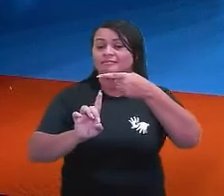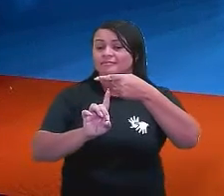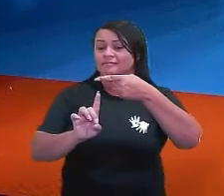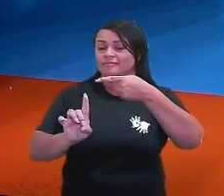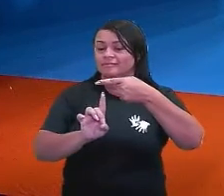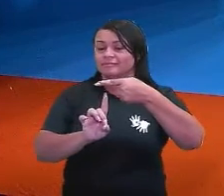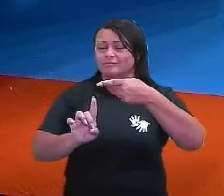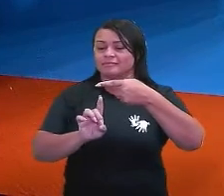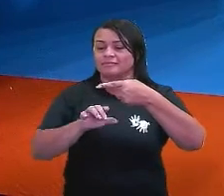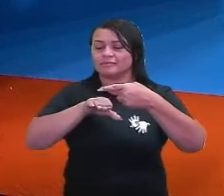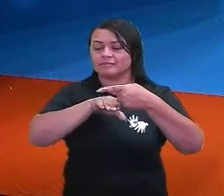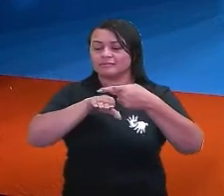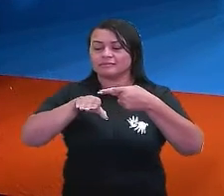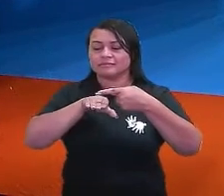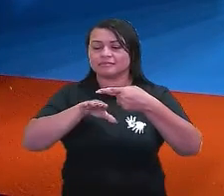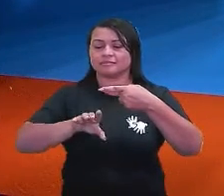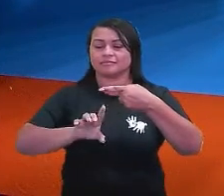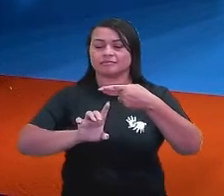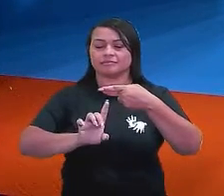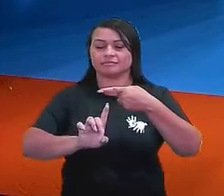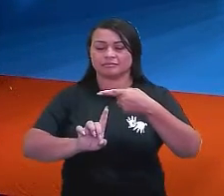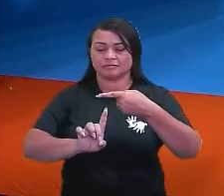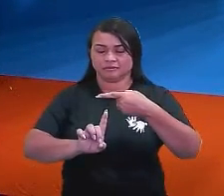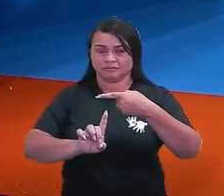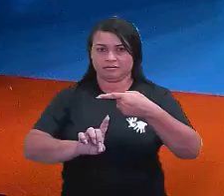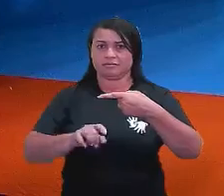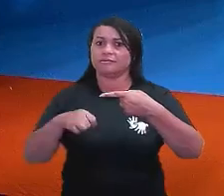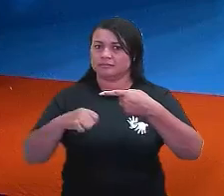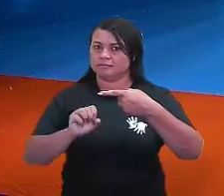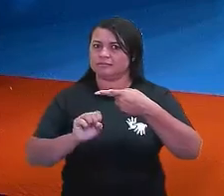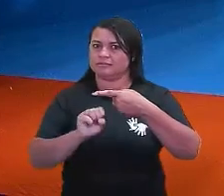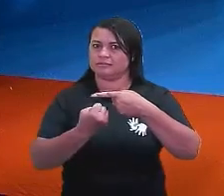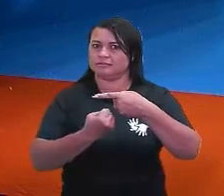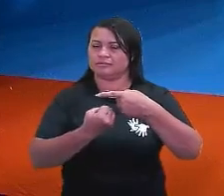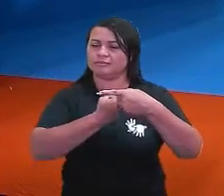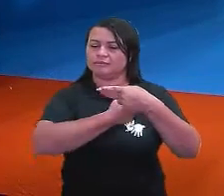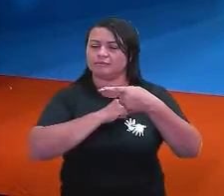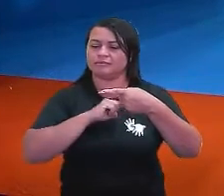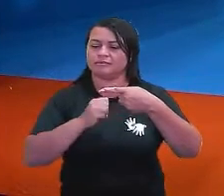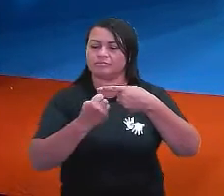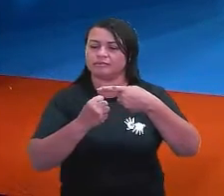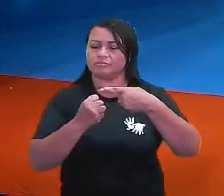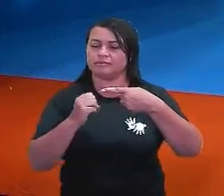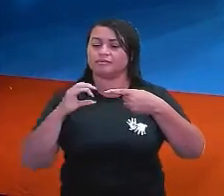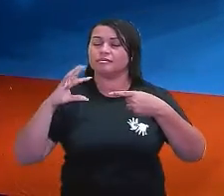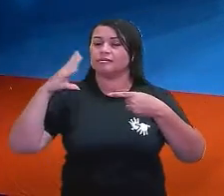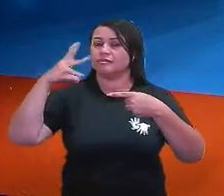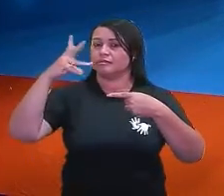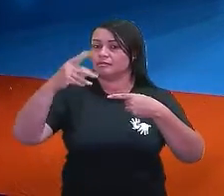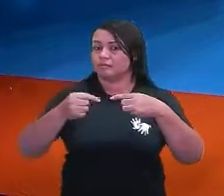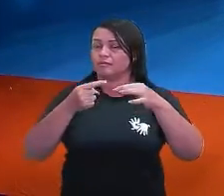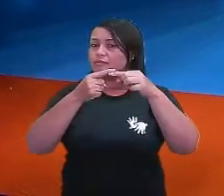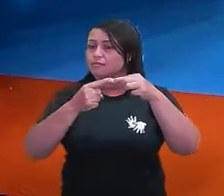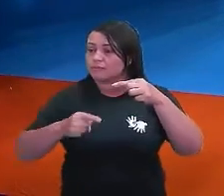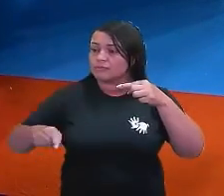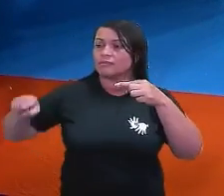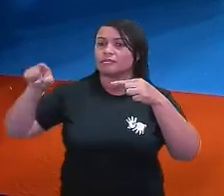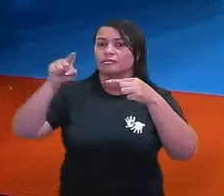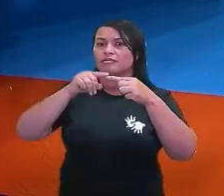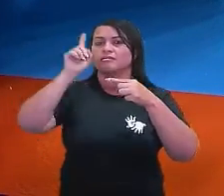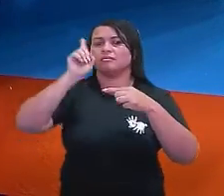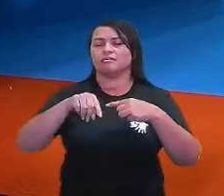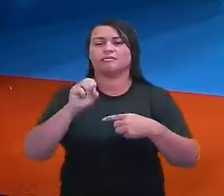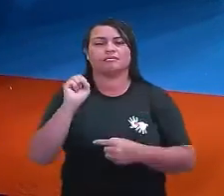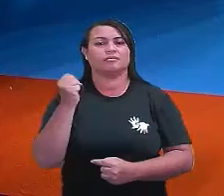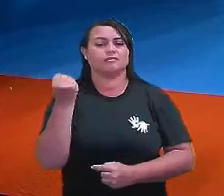aquele númerozinho que fica embaixo, vai ter que ter o 8. Porque esse número está dividido em 8